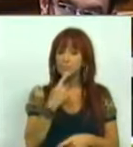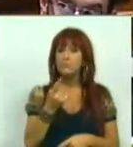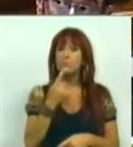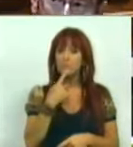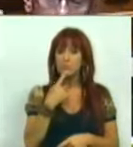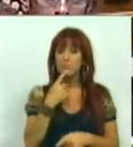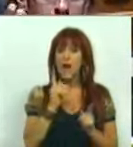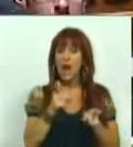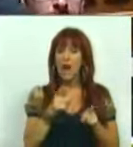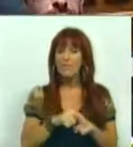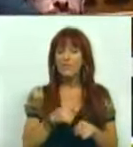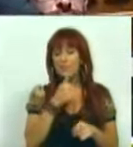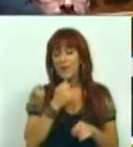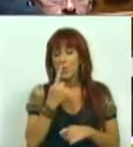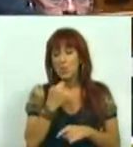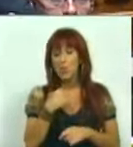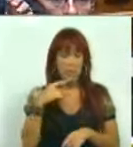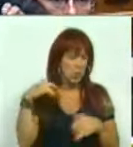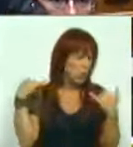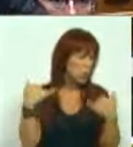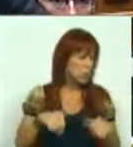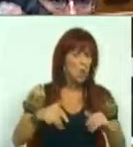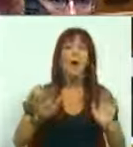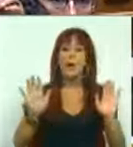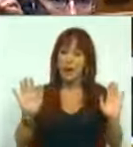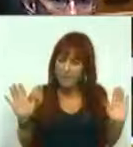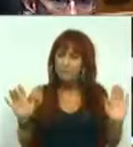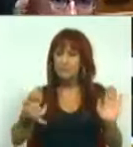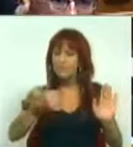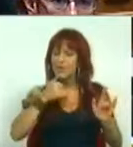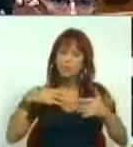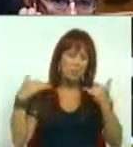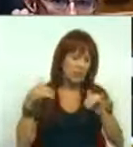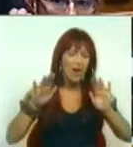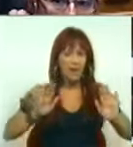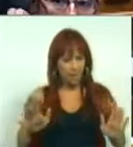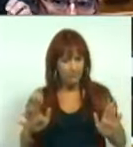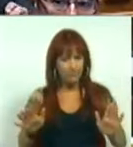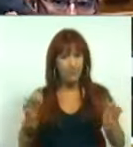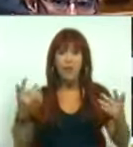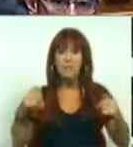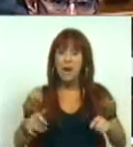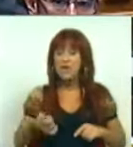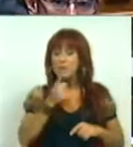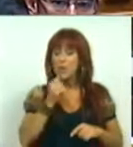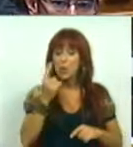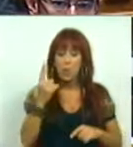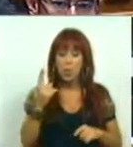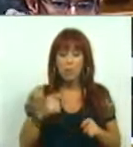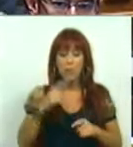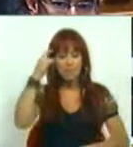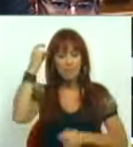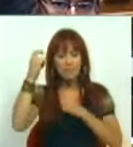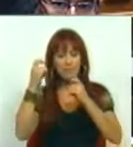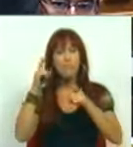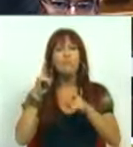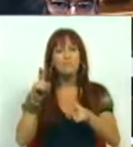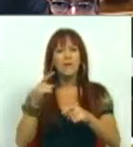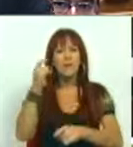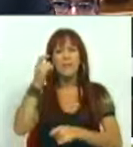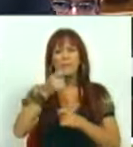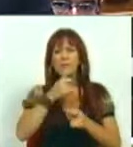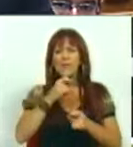percebemos, é uma medida violenta. É uma medida violenta, mas é uma medida ponderada.